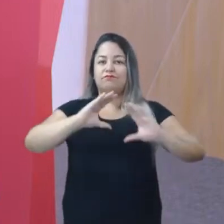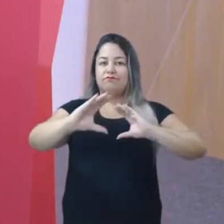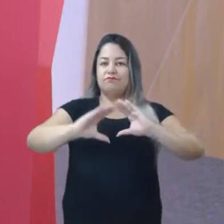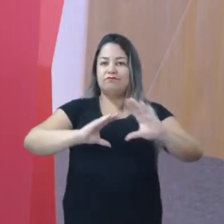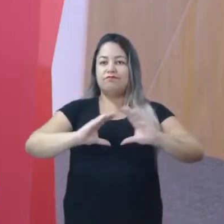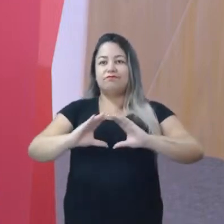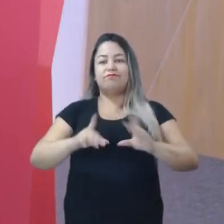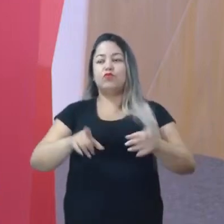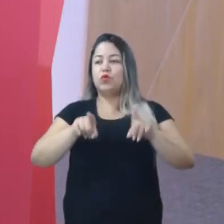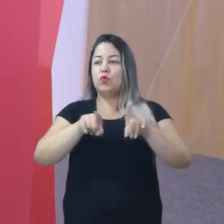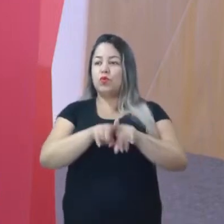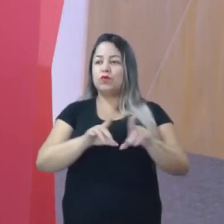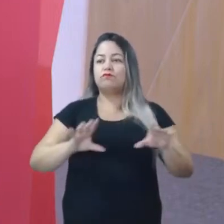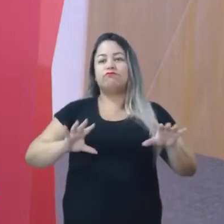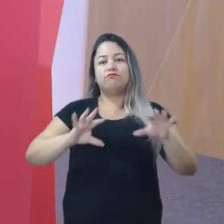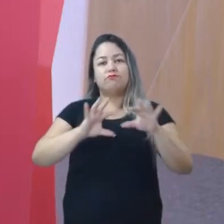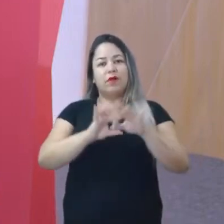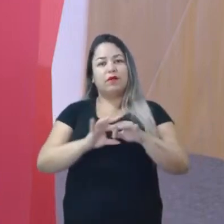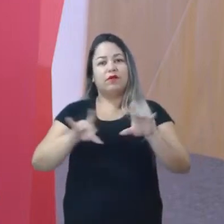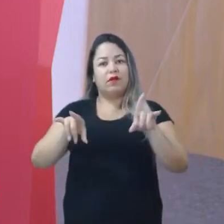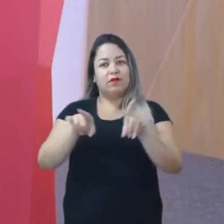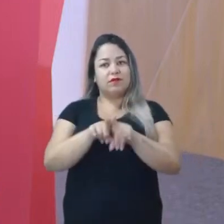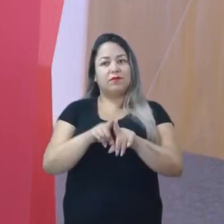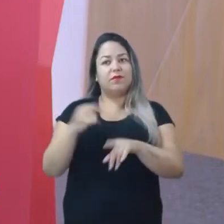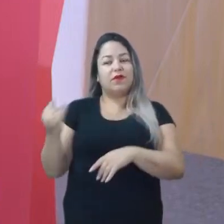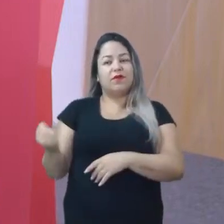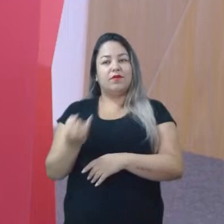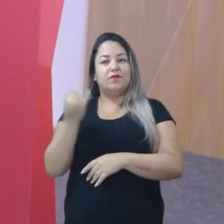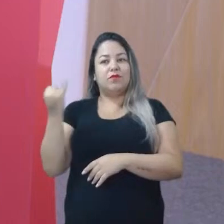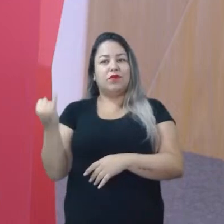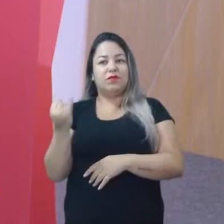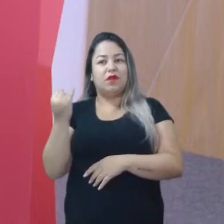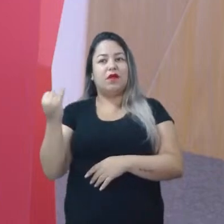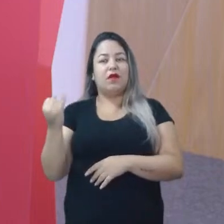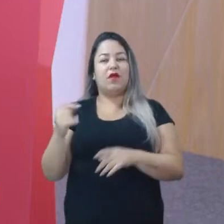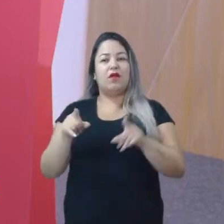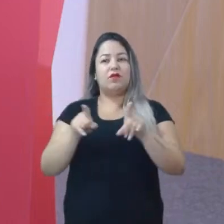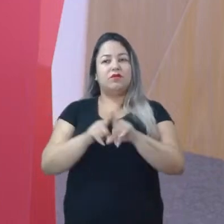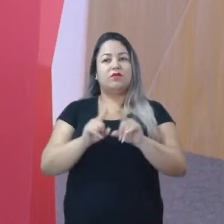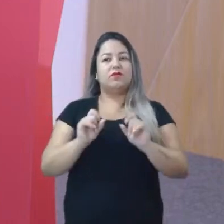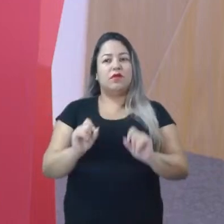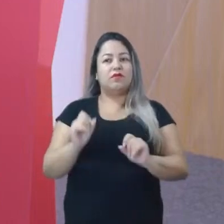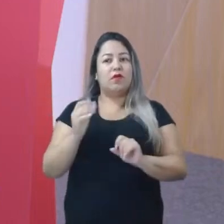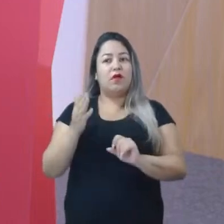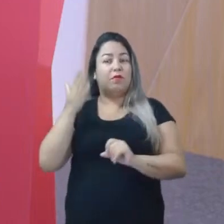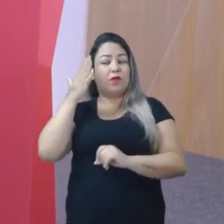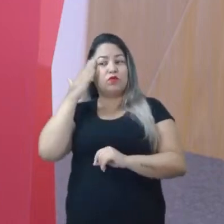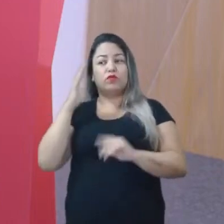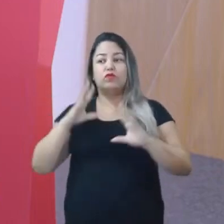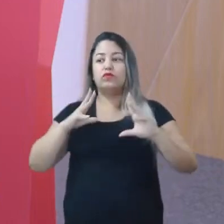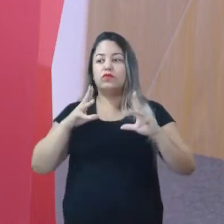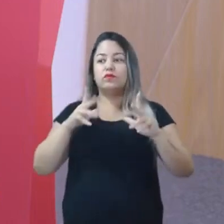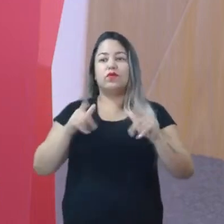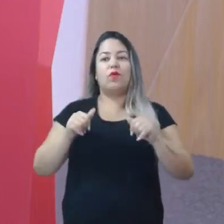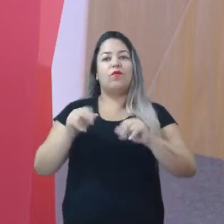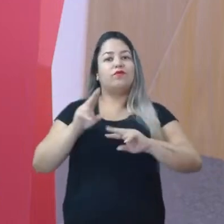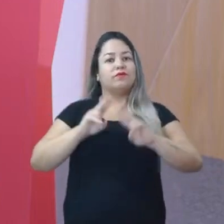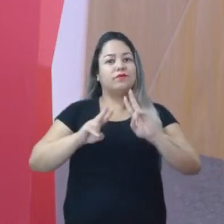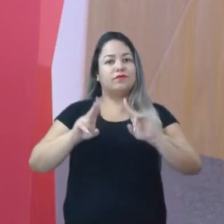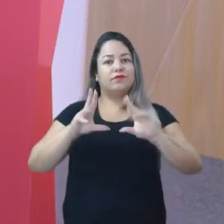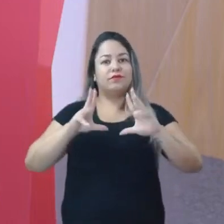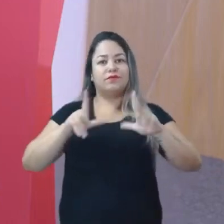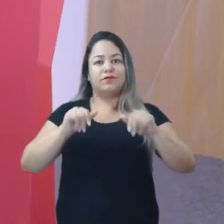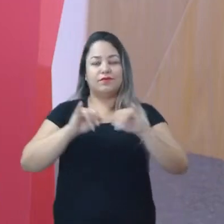nossos filiados e filiadas, né, a importância de estar atualizados e atualizadas, de acompanhar todas